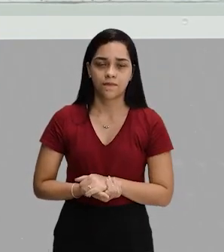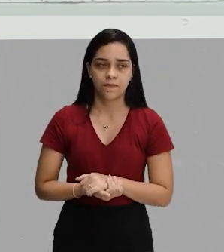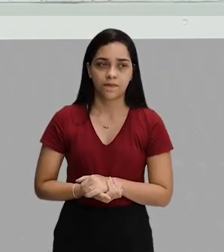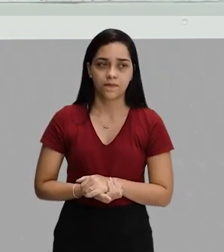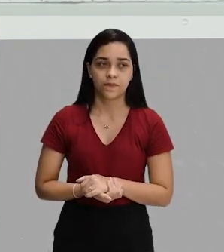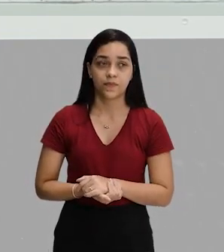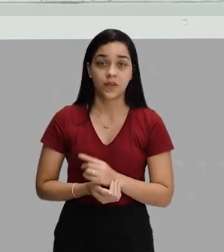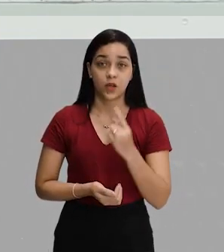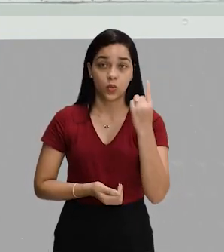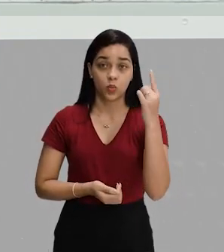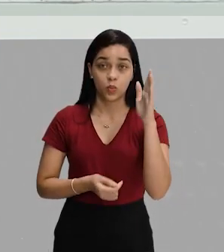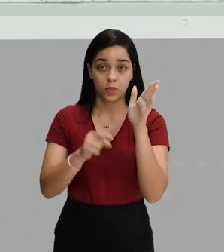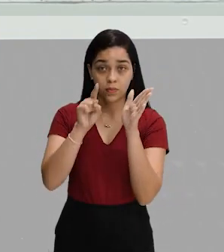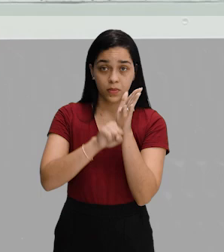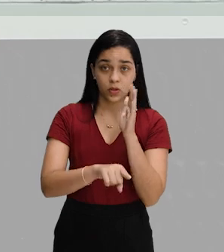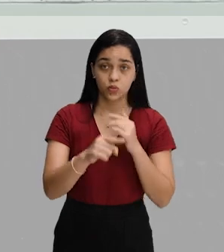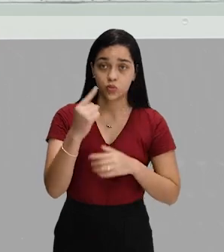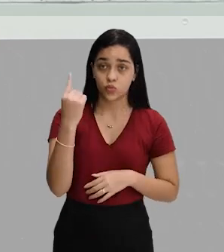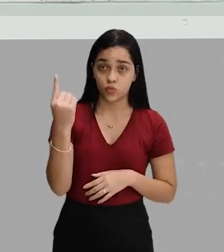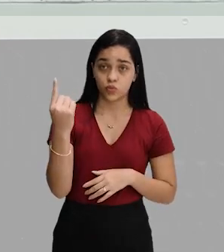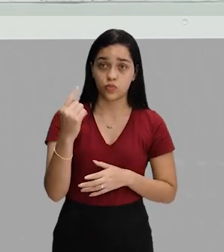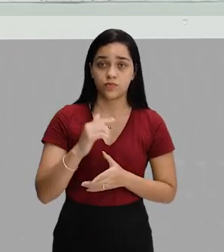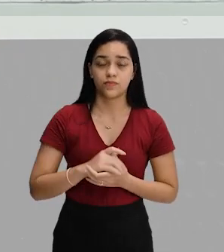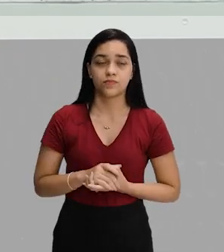termo independente. Menos.